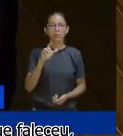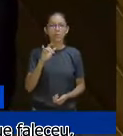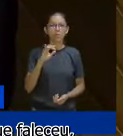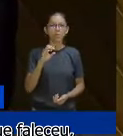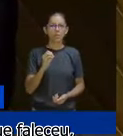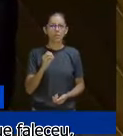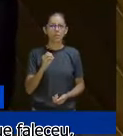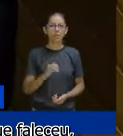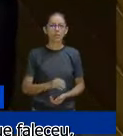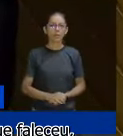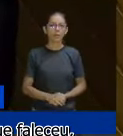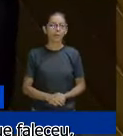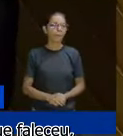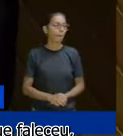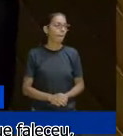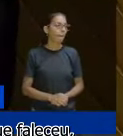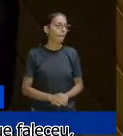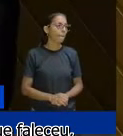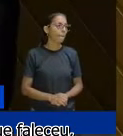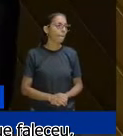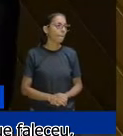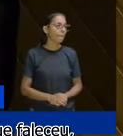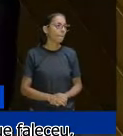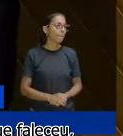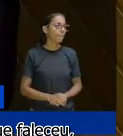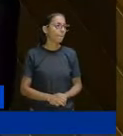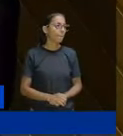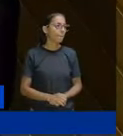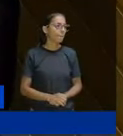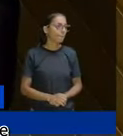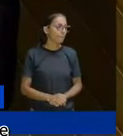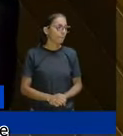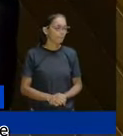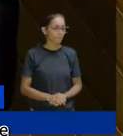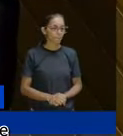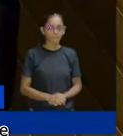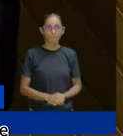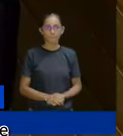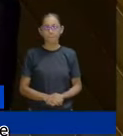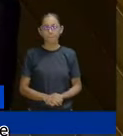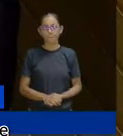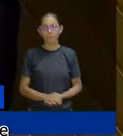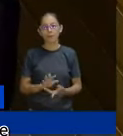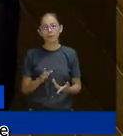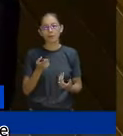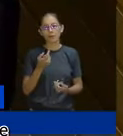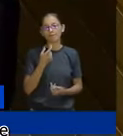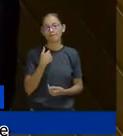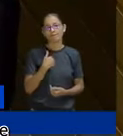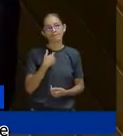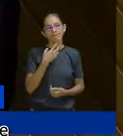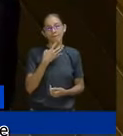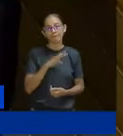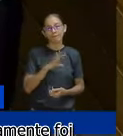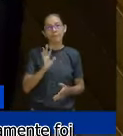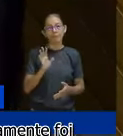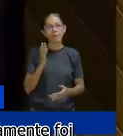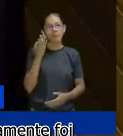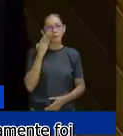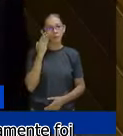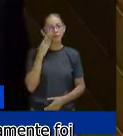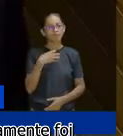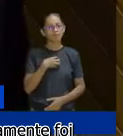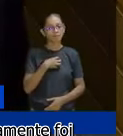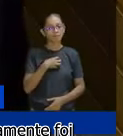não conheci o magistrado que faleceu, mas estendo aí meus sentimentos a todos os que o conheceram. Diante das